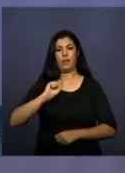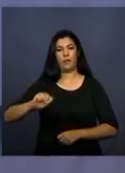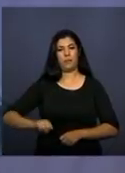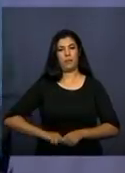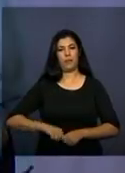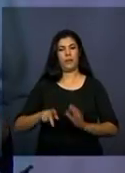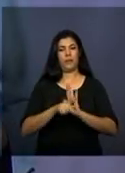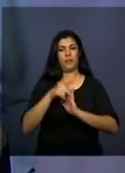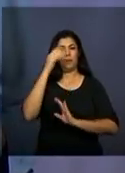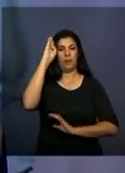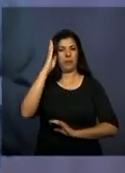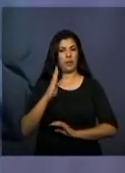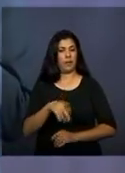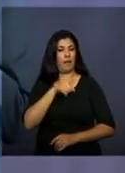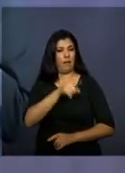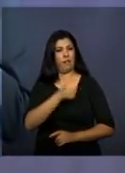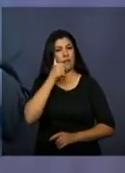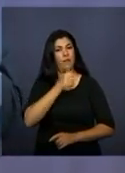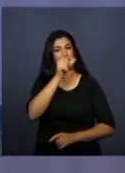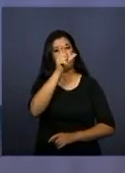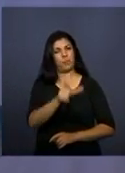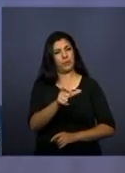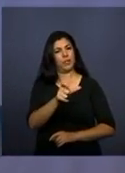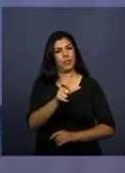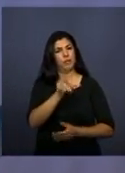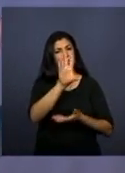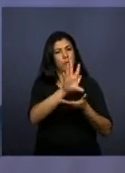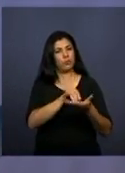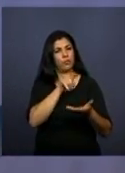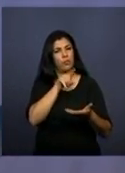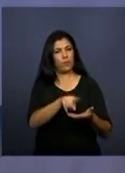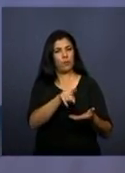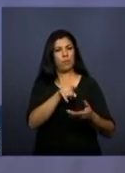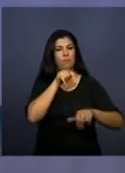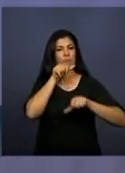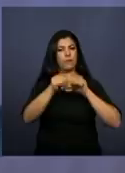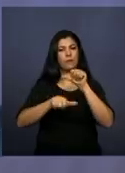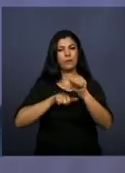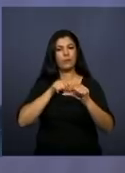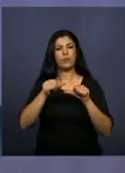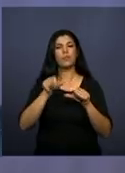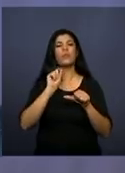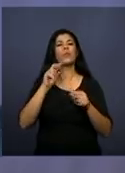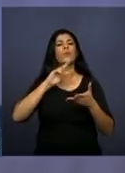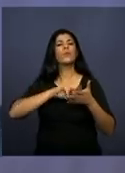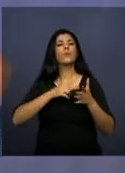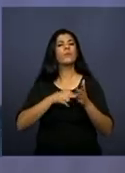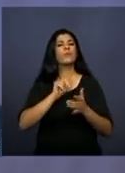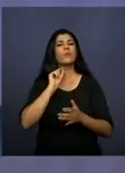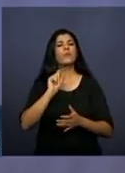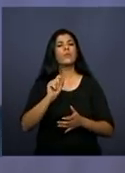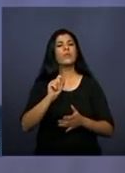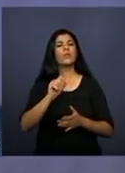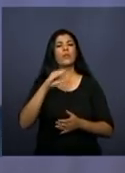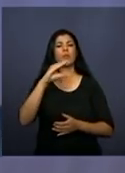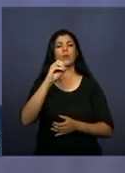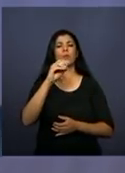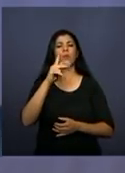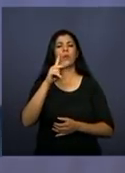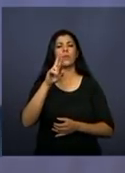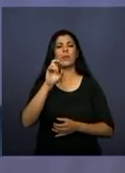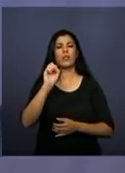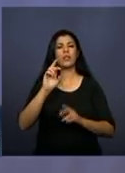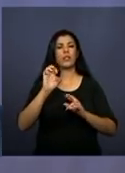um exemplo do que nós queremos transformar, né? O que significa cooperativa e